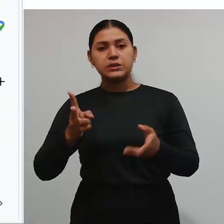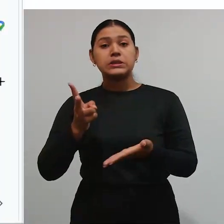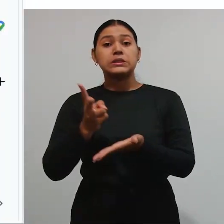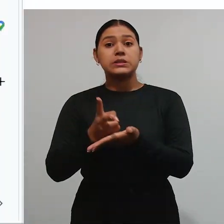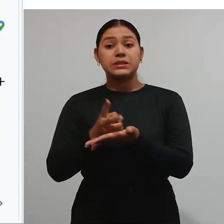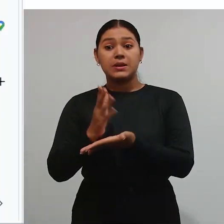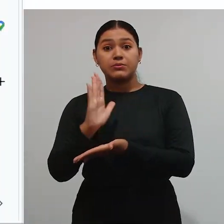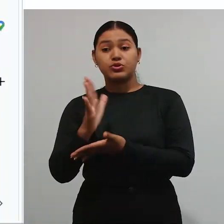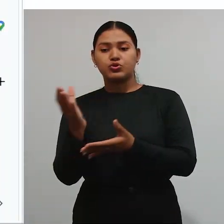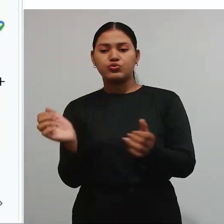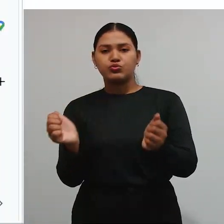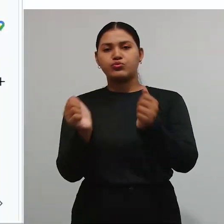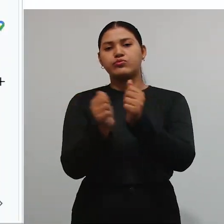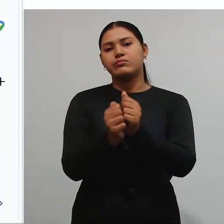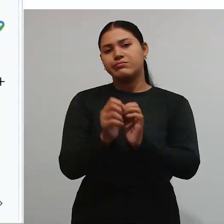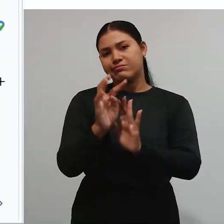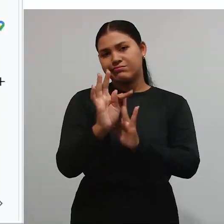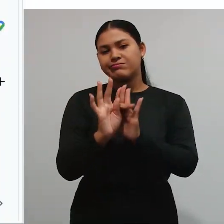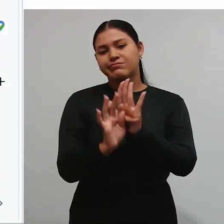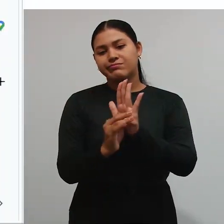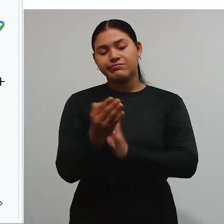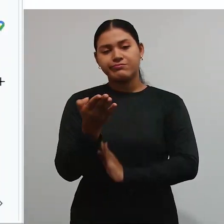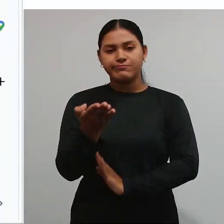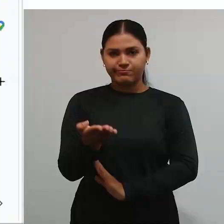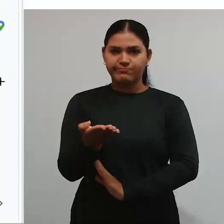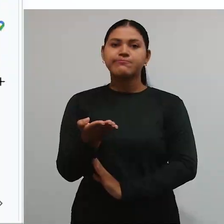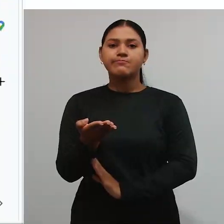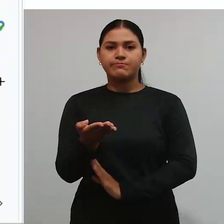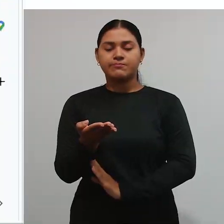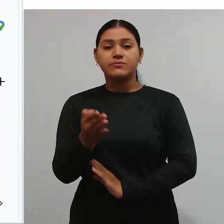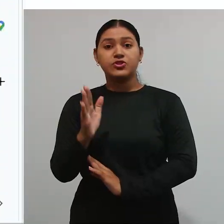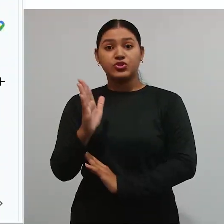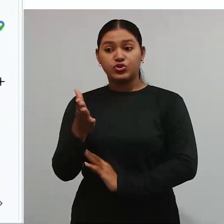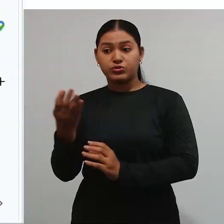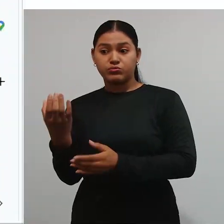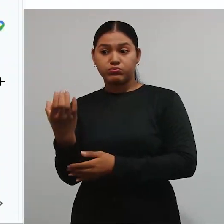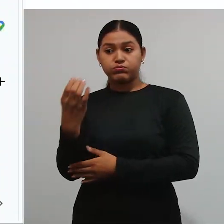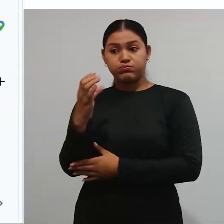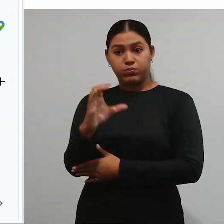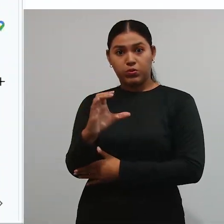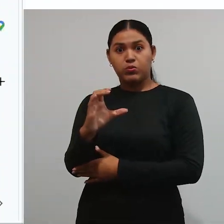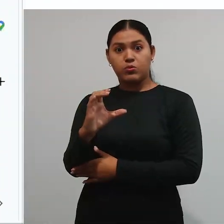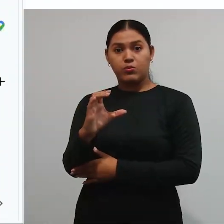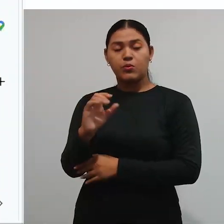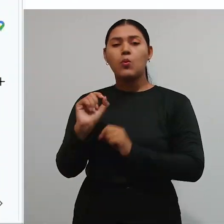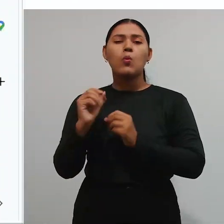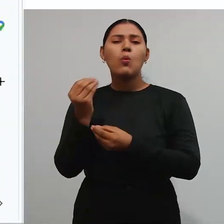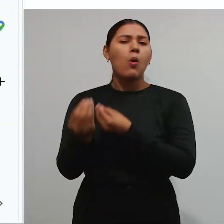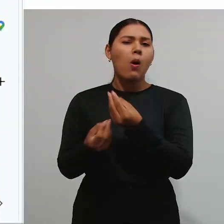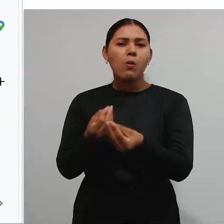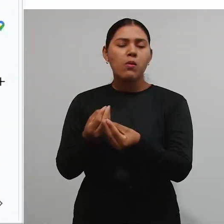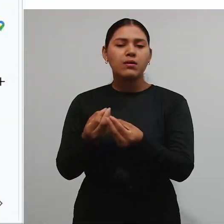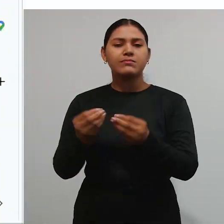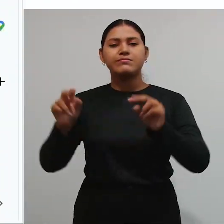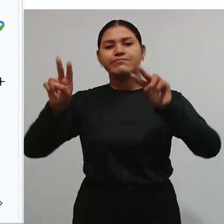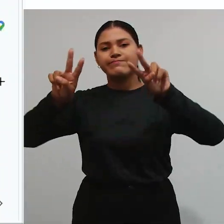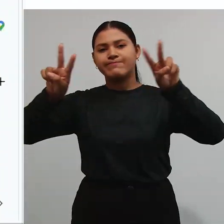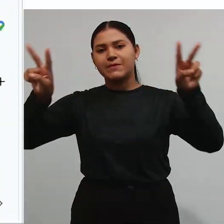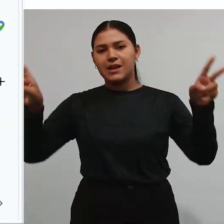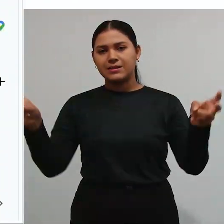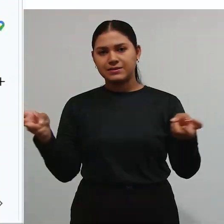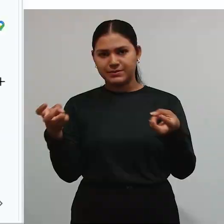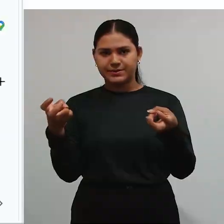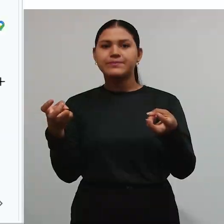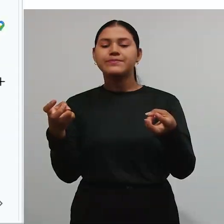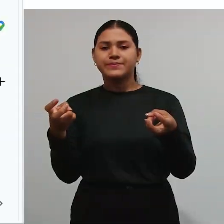ó. O destaque vai ser por meio do quê? O destaque vai ser por meio das aspas, que